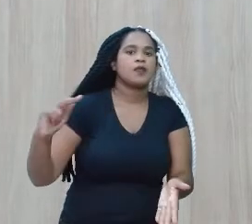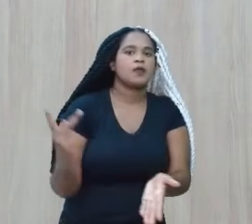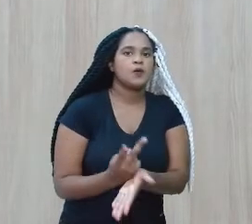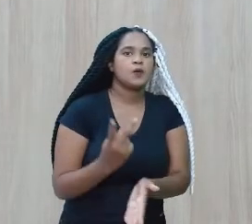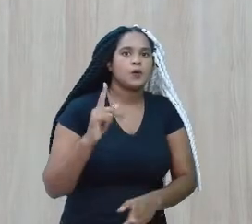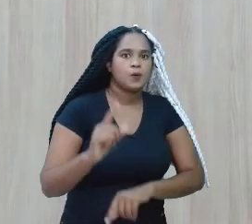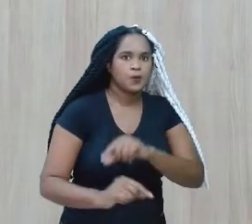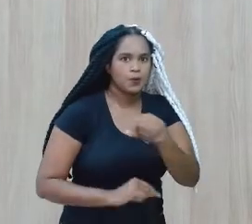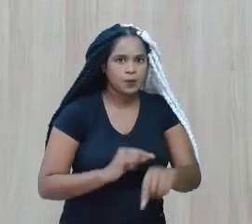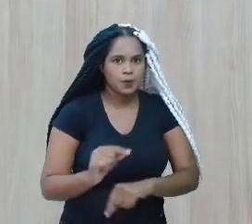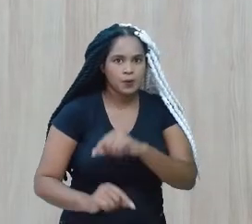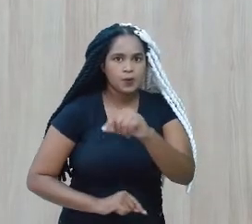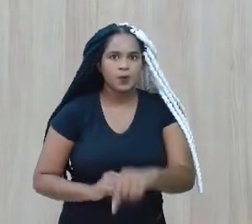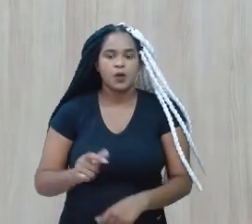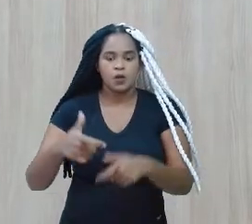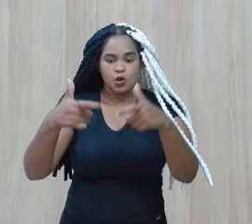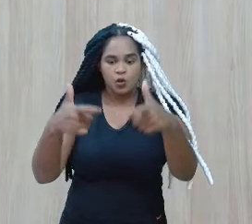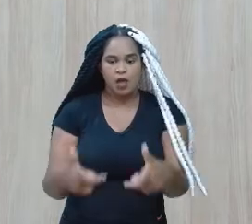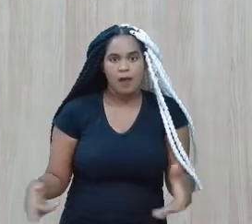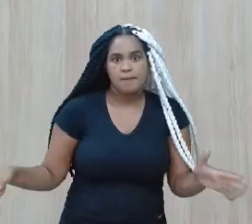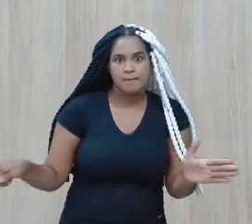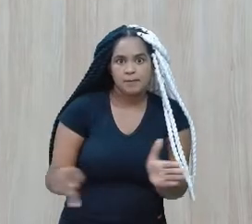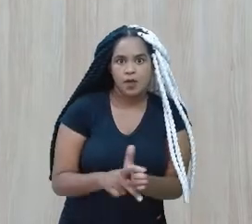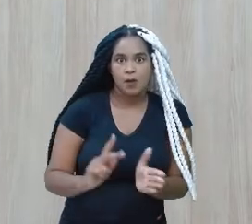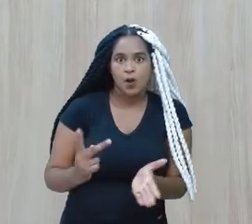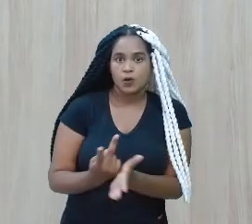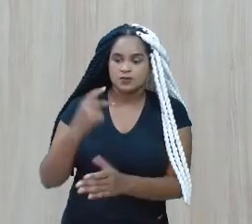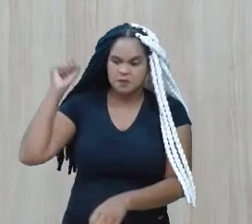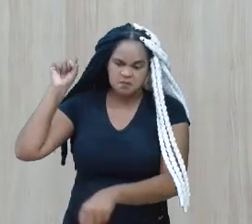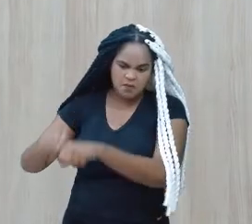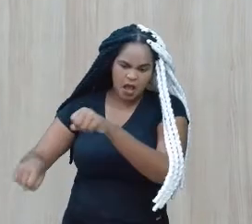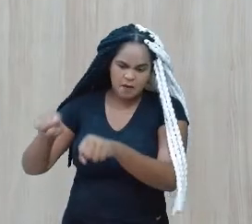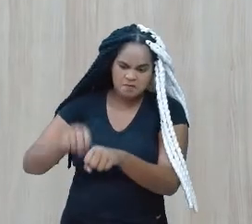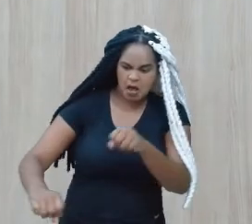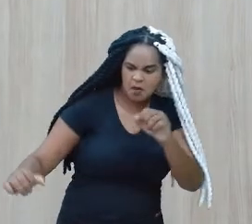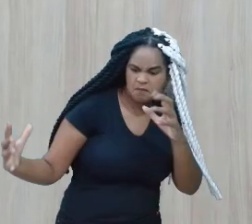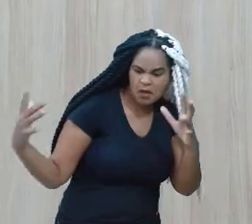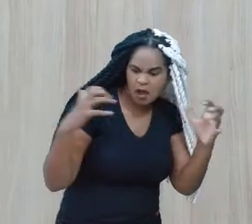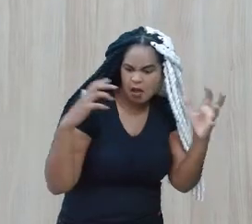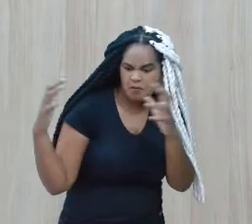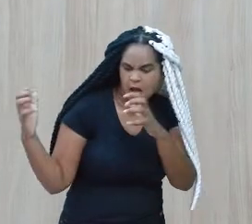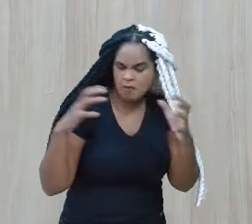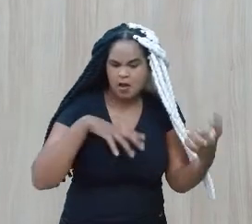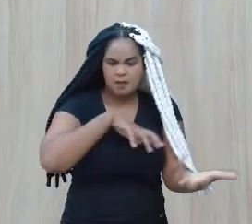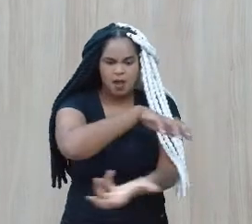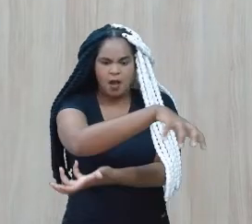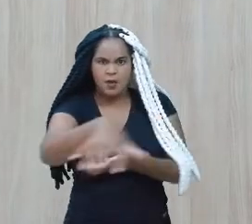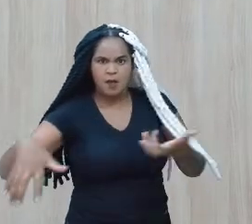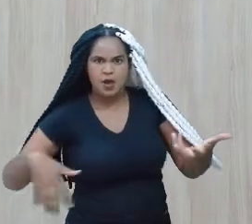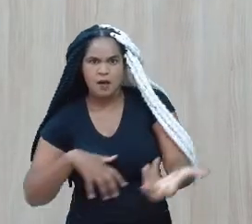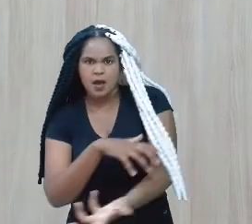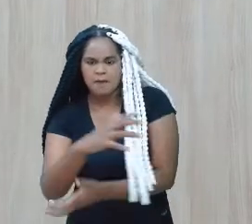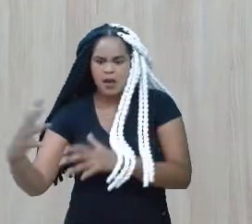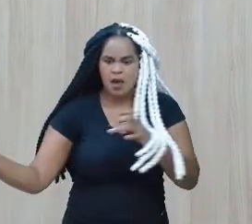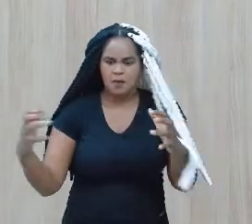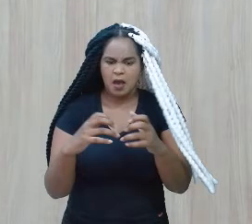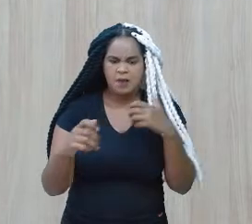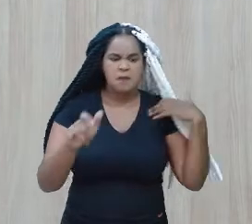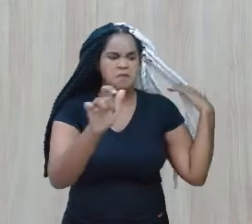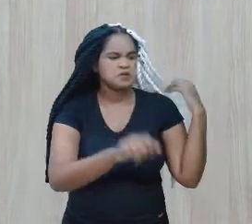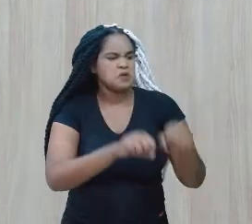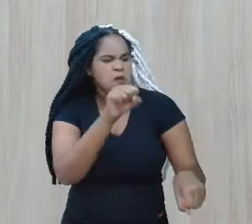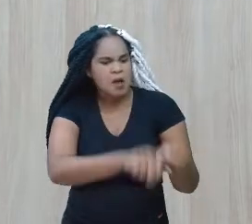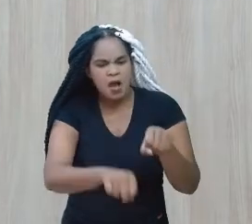acontecia, não é? Foi um local onde se enfrentaram, não é, revolta, onde pessoas foram